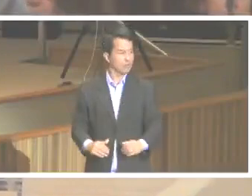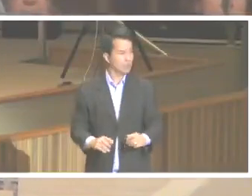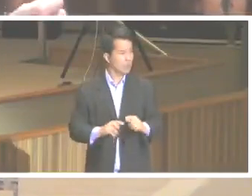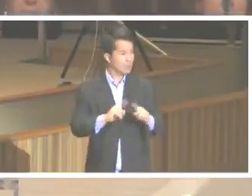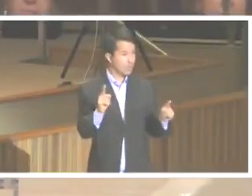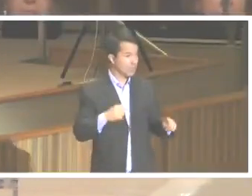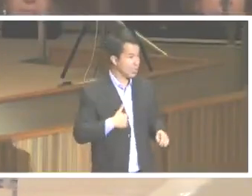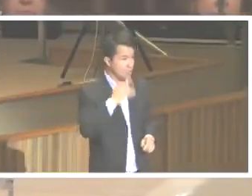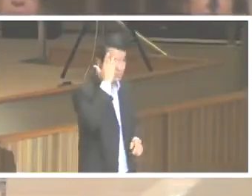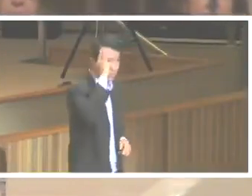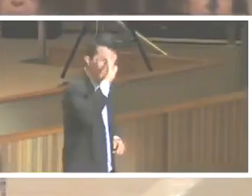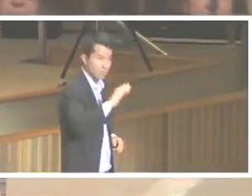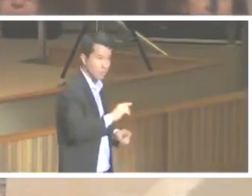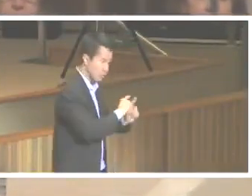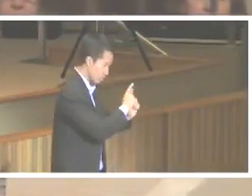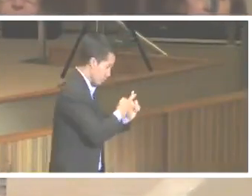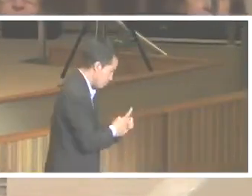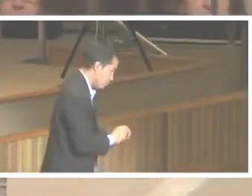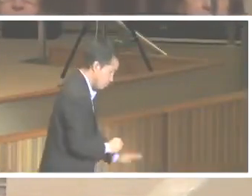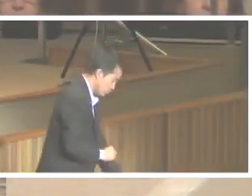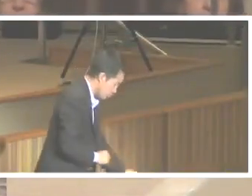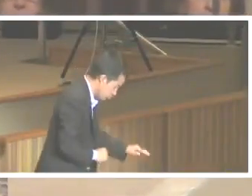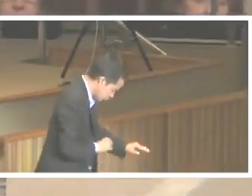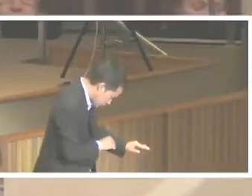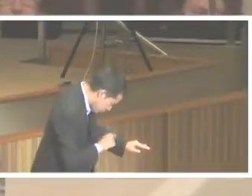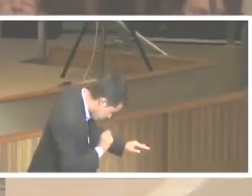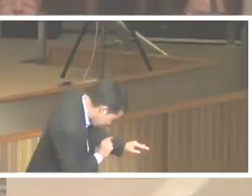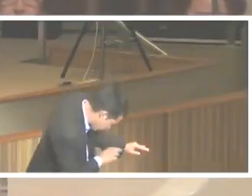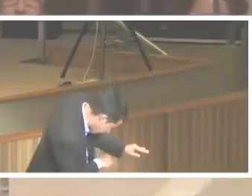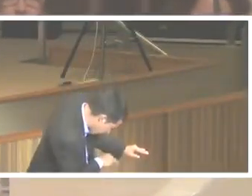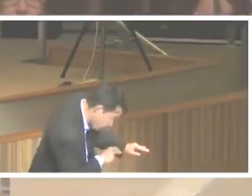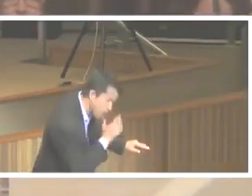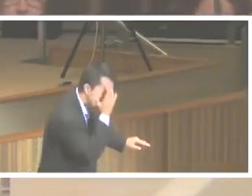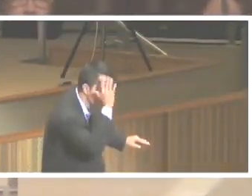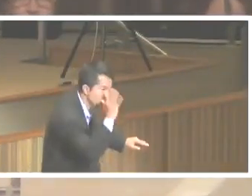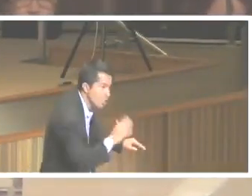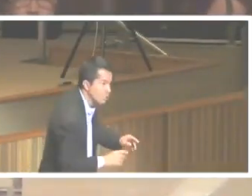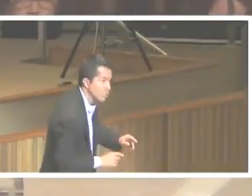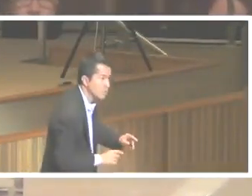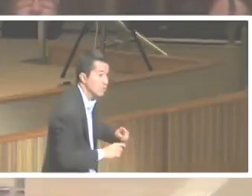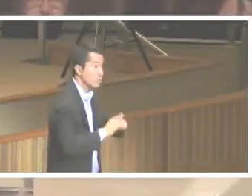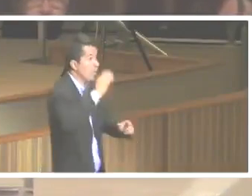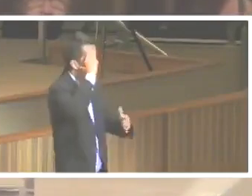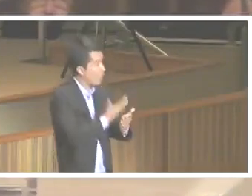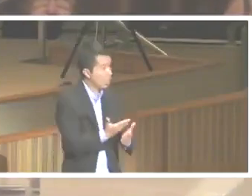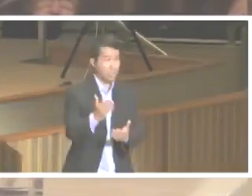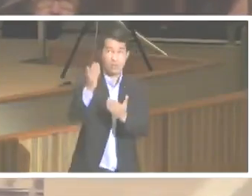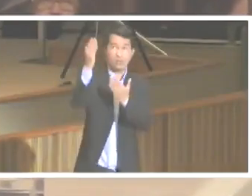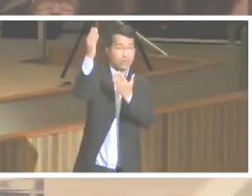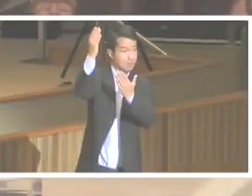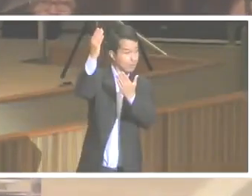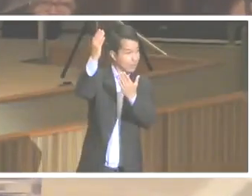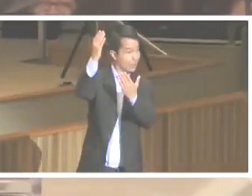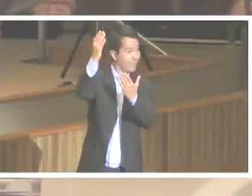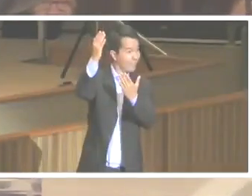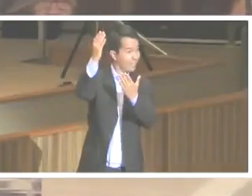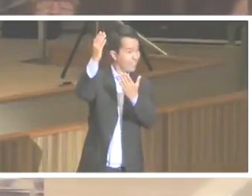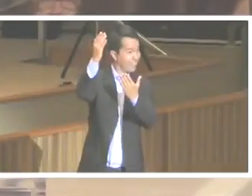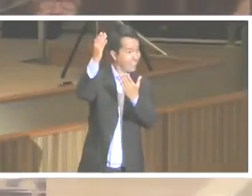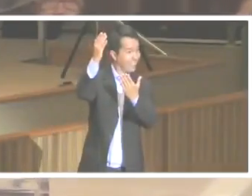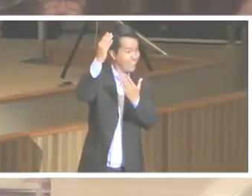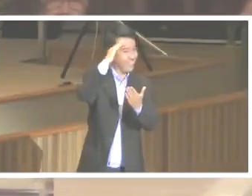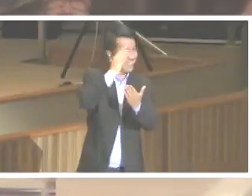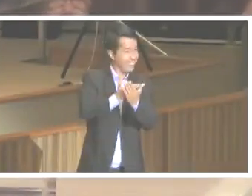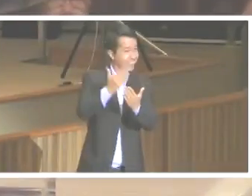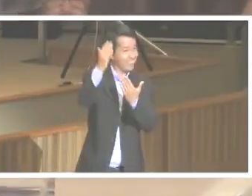ela sabia que deus a convocava para ser coadjuvante o seu plano e é sério chamado